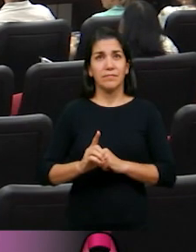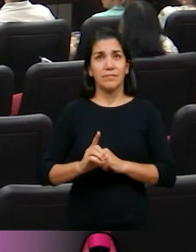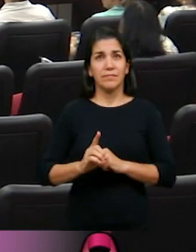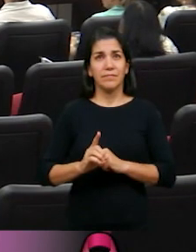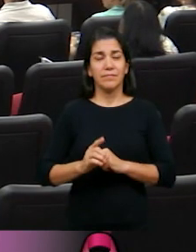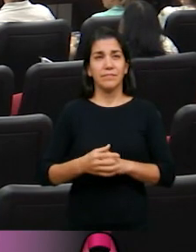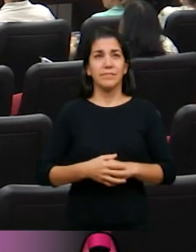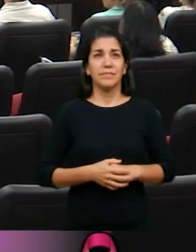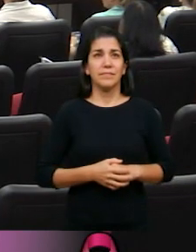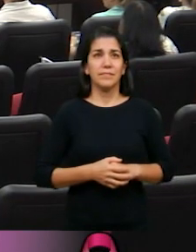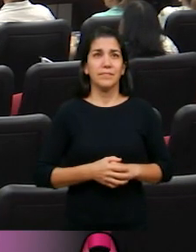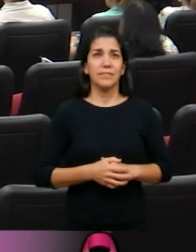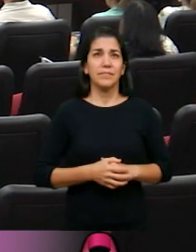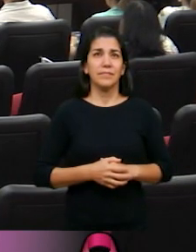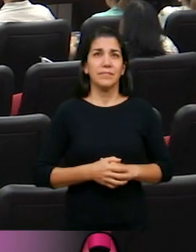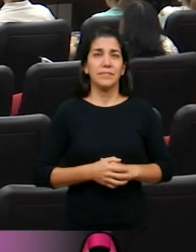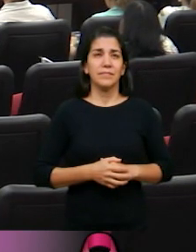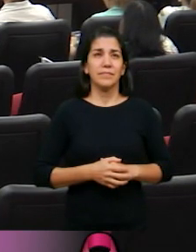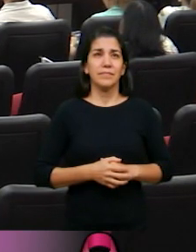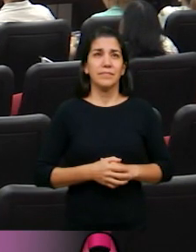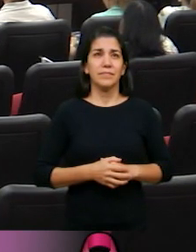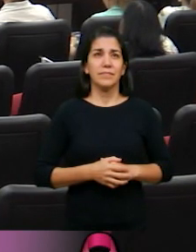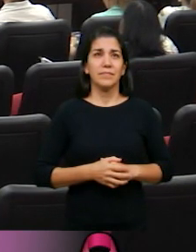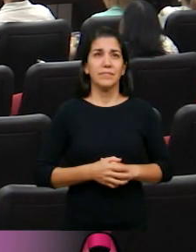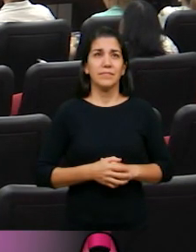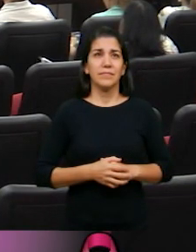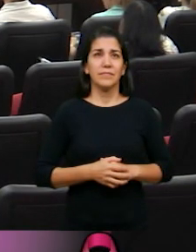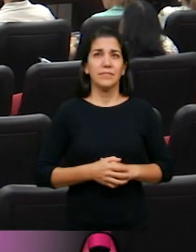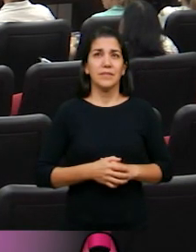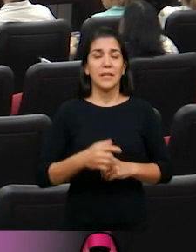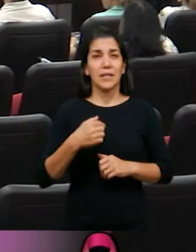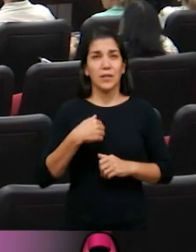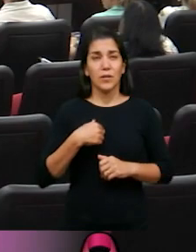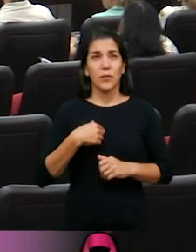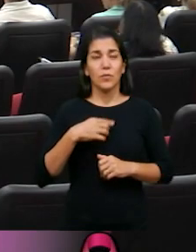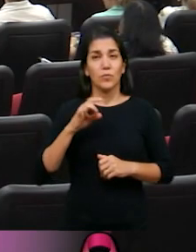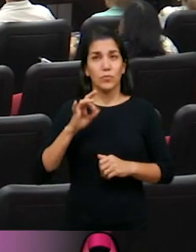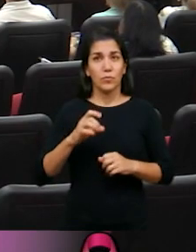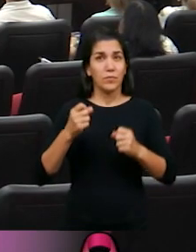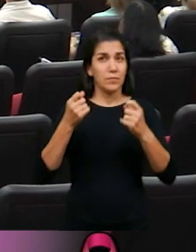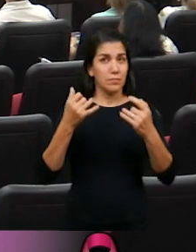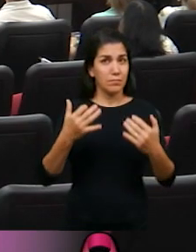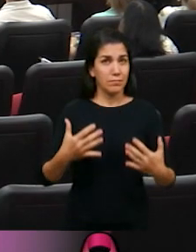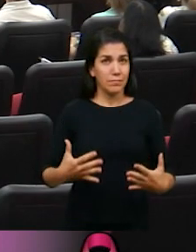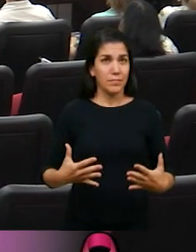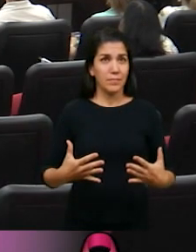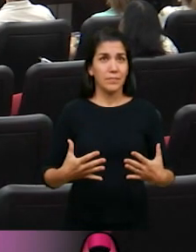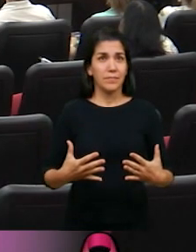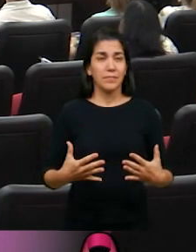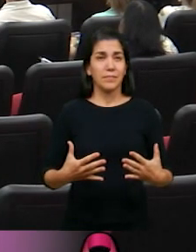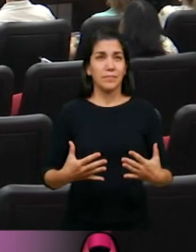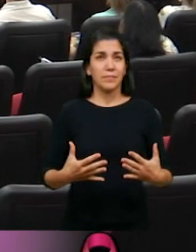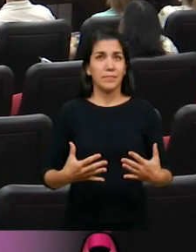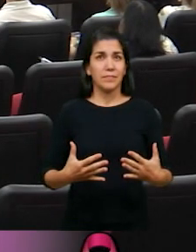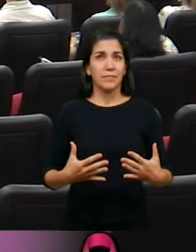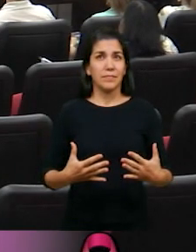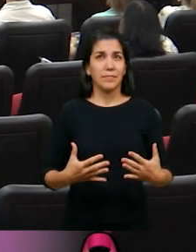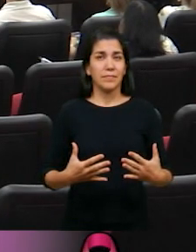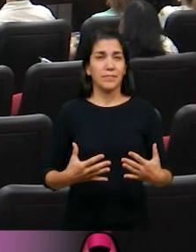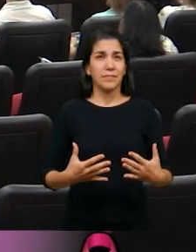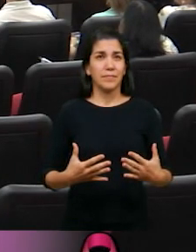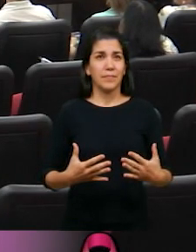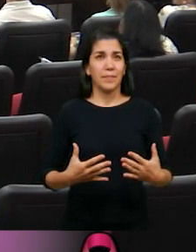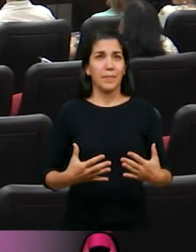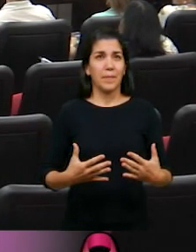Entendeu? Eu só quero assim, porque o vereador Arlindo falou que todos os vereadores é contra o pronto-socorro, que ele tem